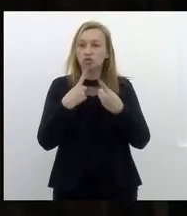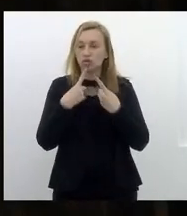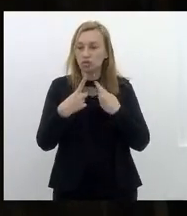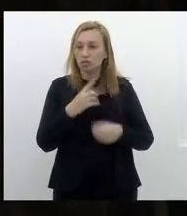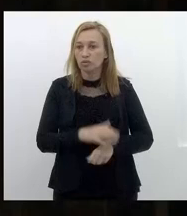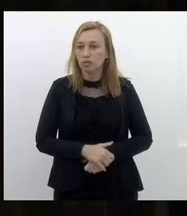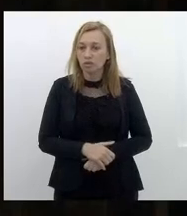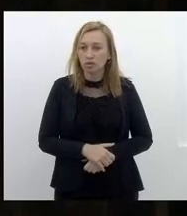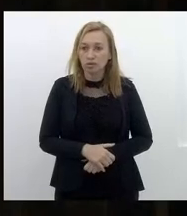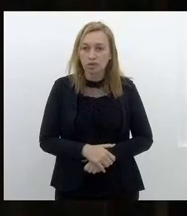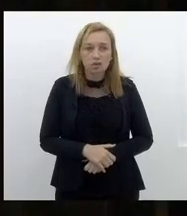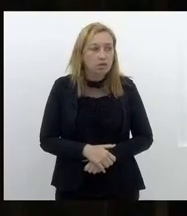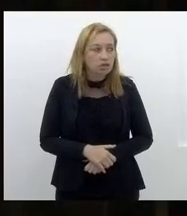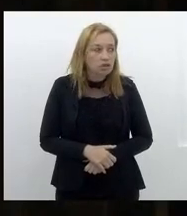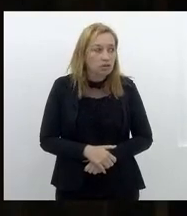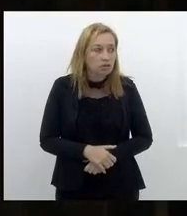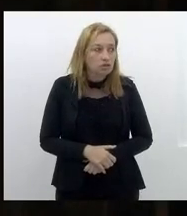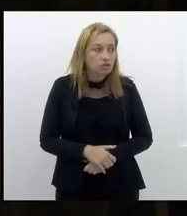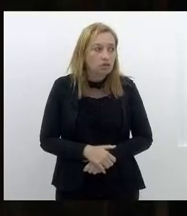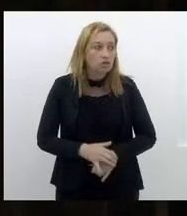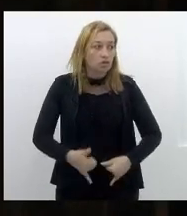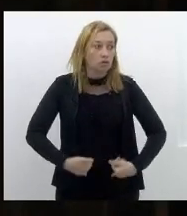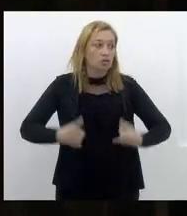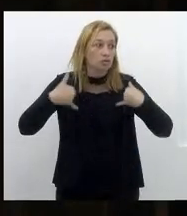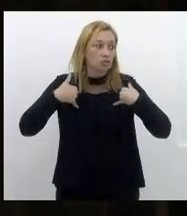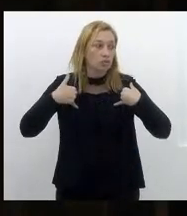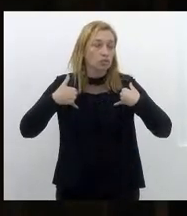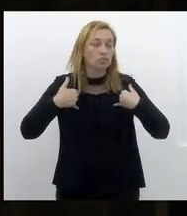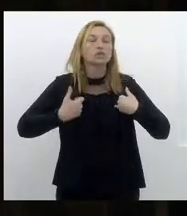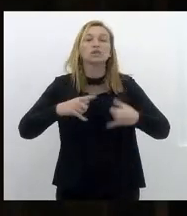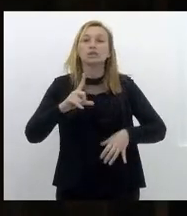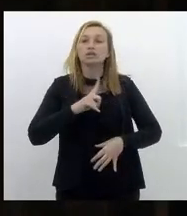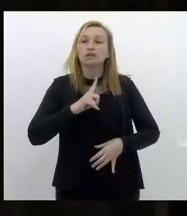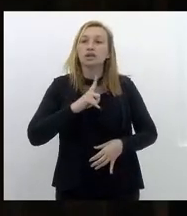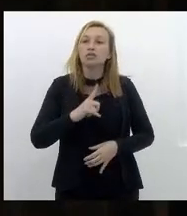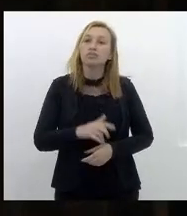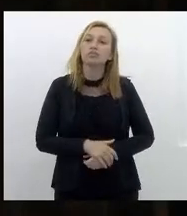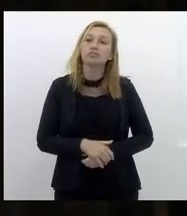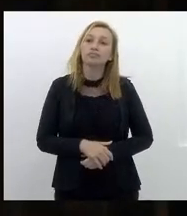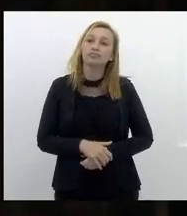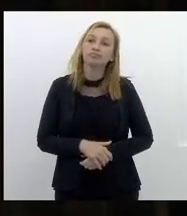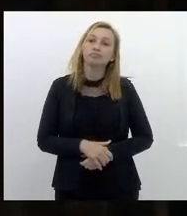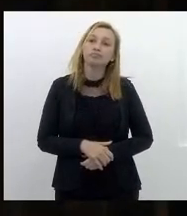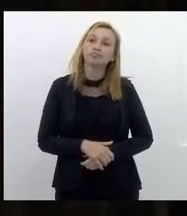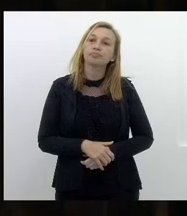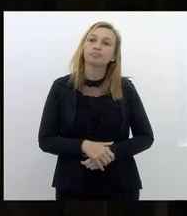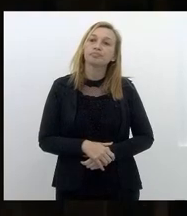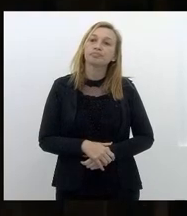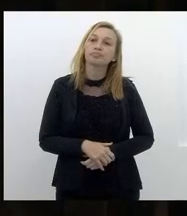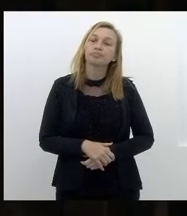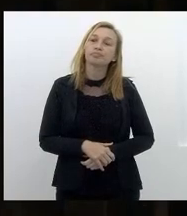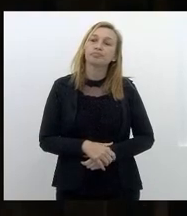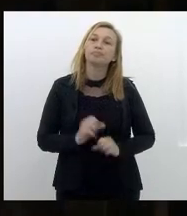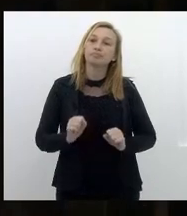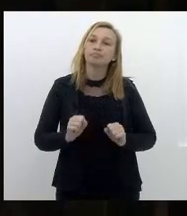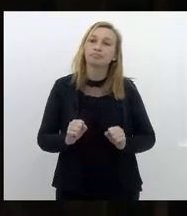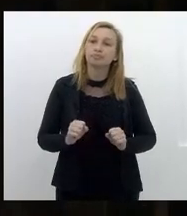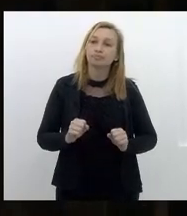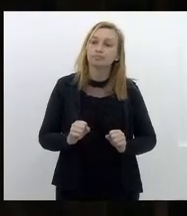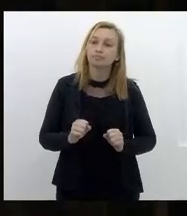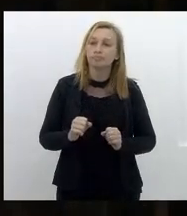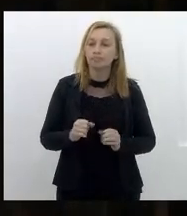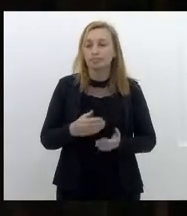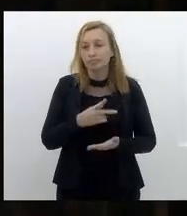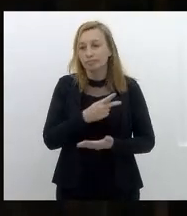tão relevante do qual eu me orgulho e tenho a honra de ter podido presidir essa sessão